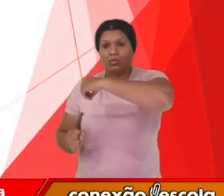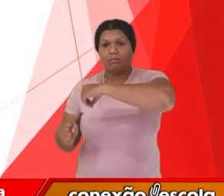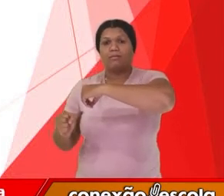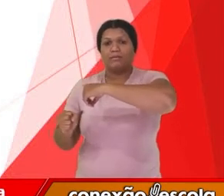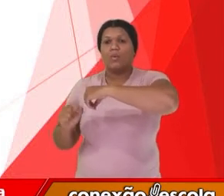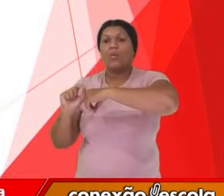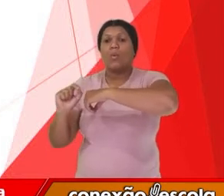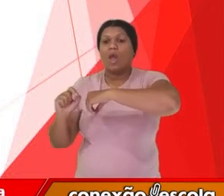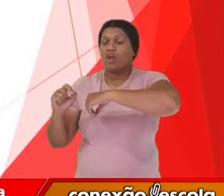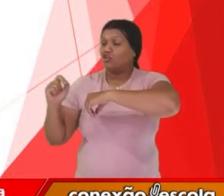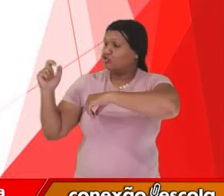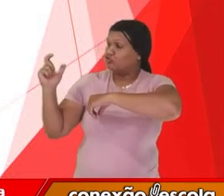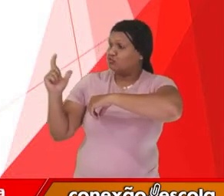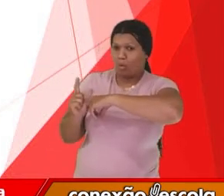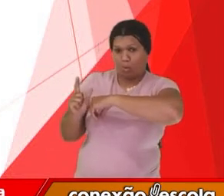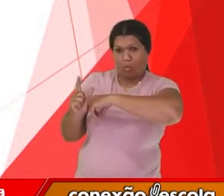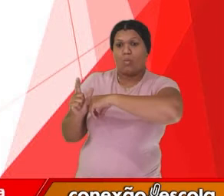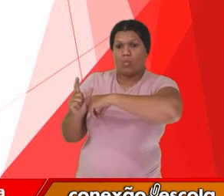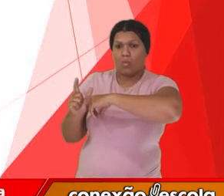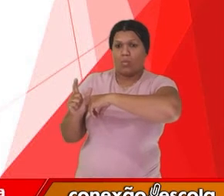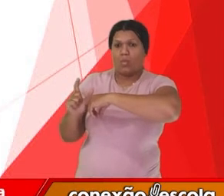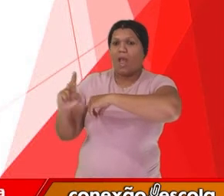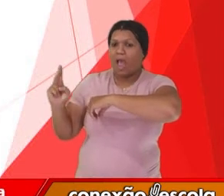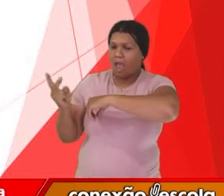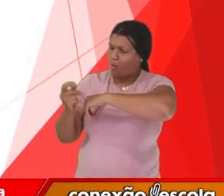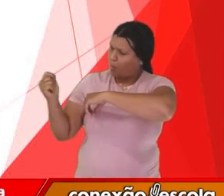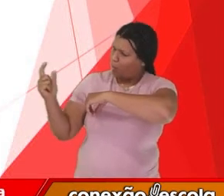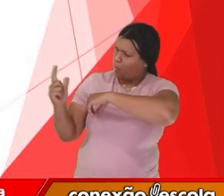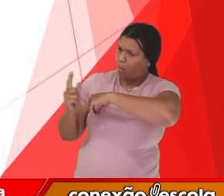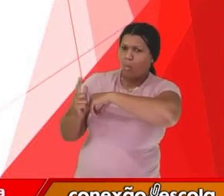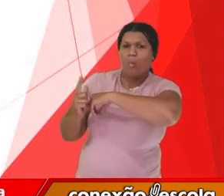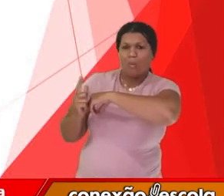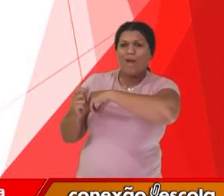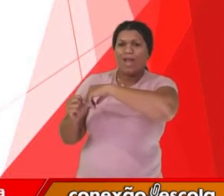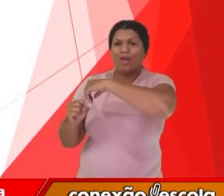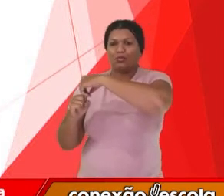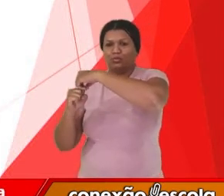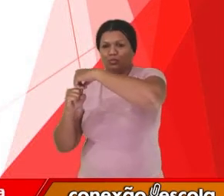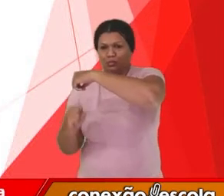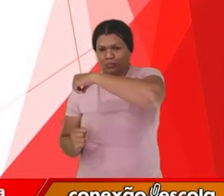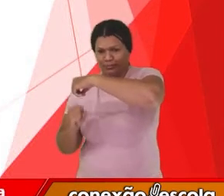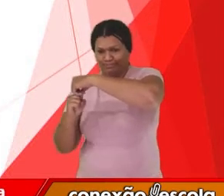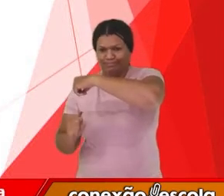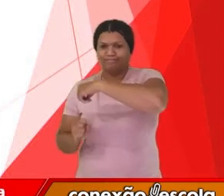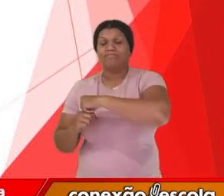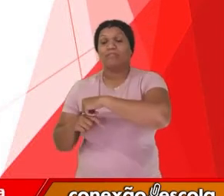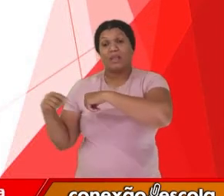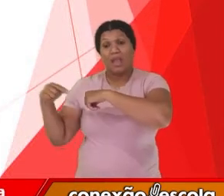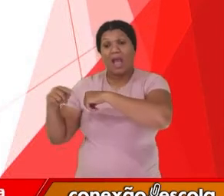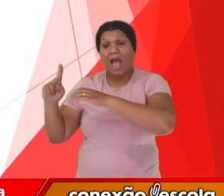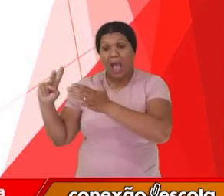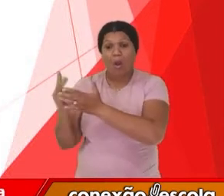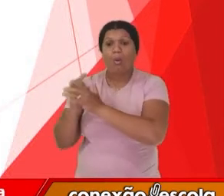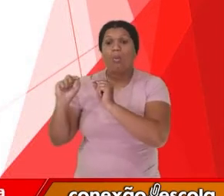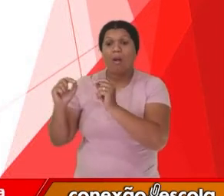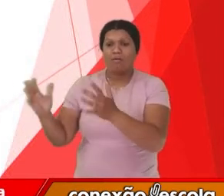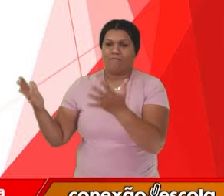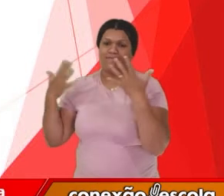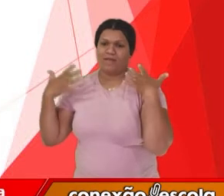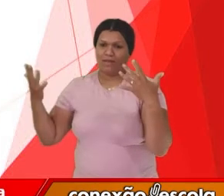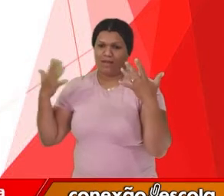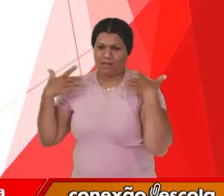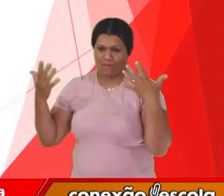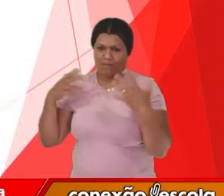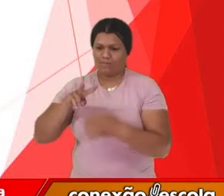de forma mais direta a incidência solar. Então, aqui nós temos o verão. Do